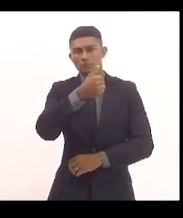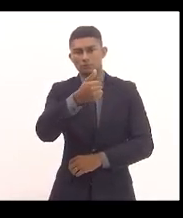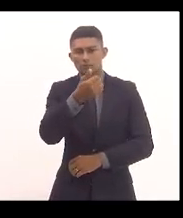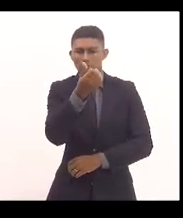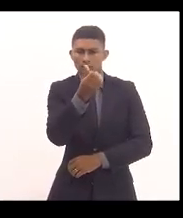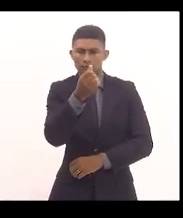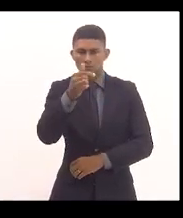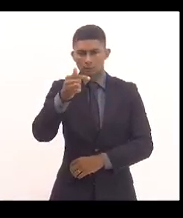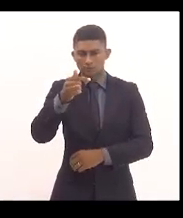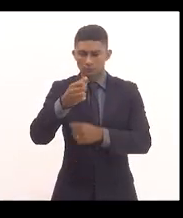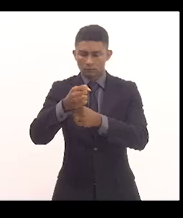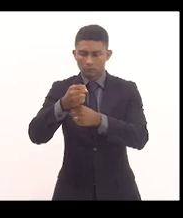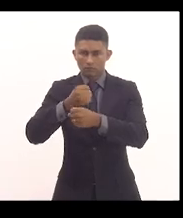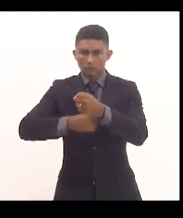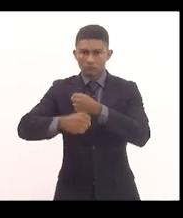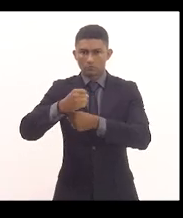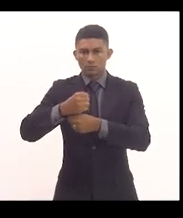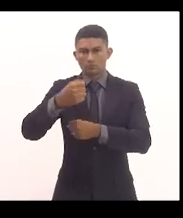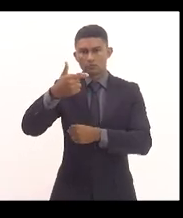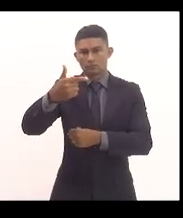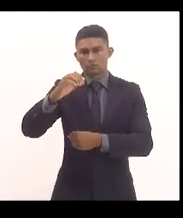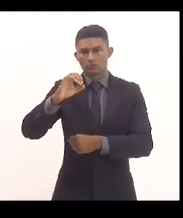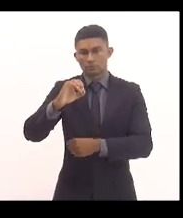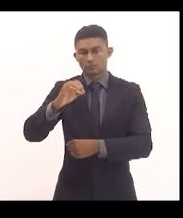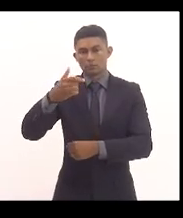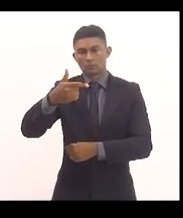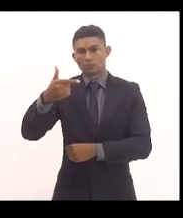1167/2022 e o projeto